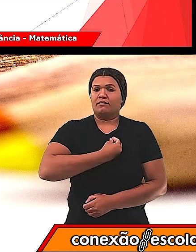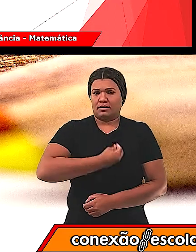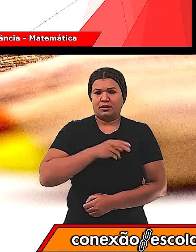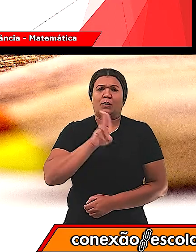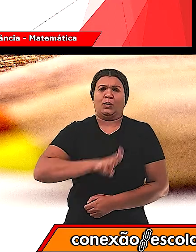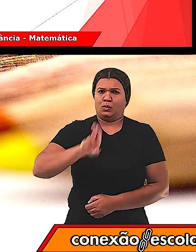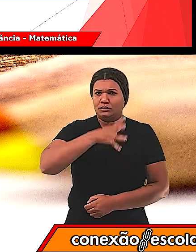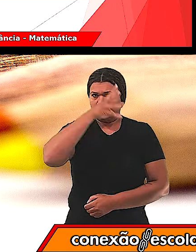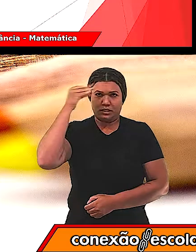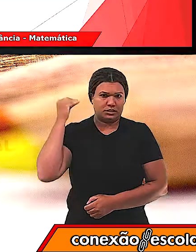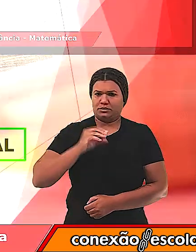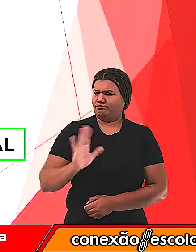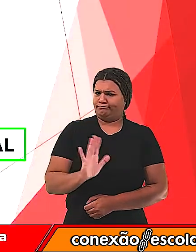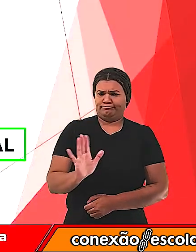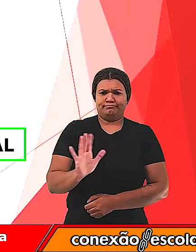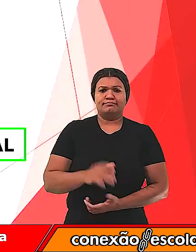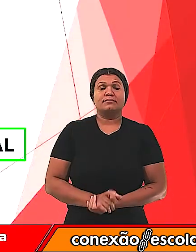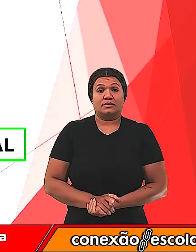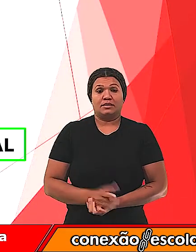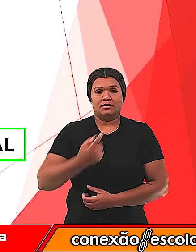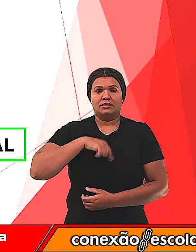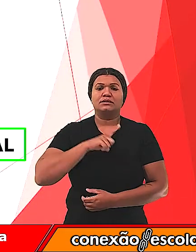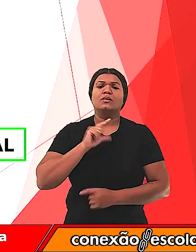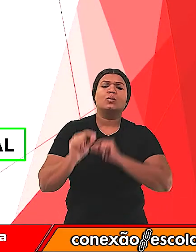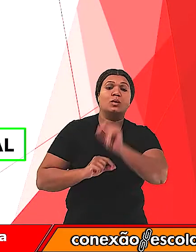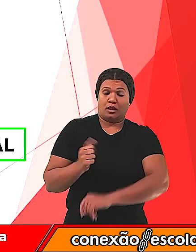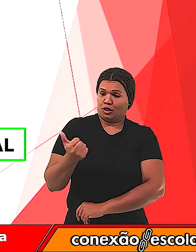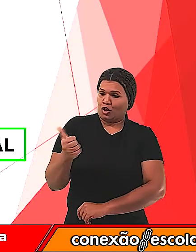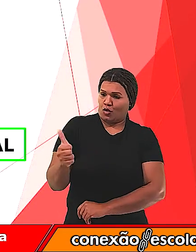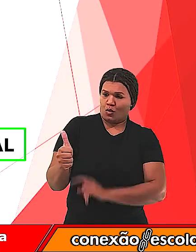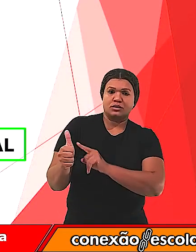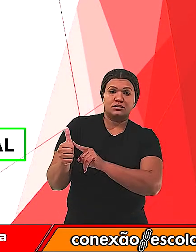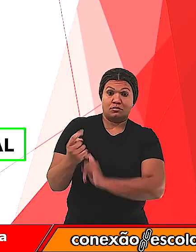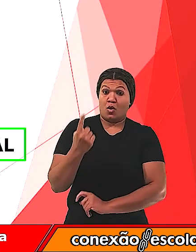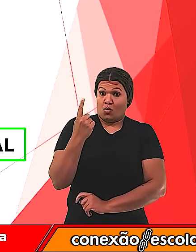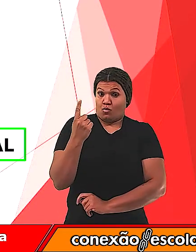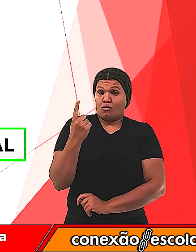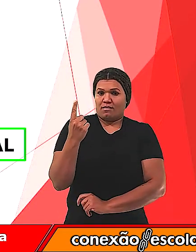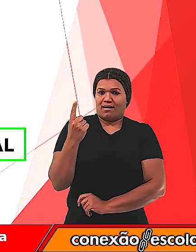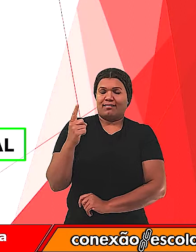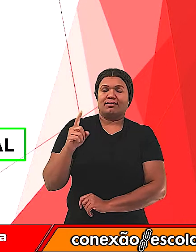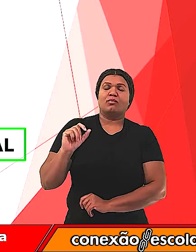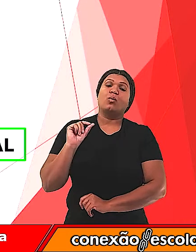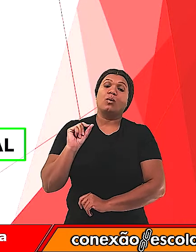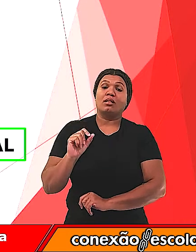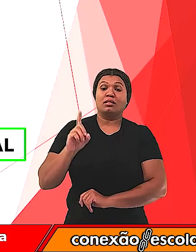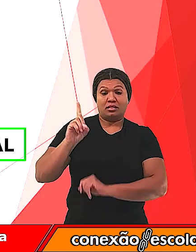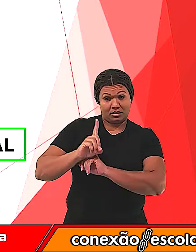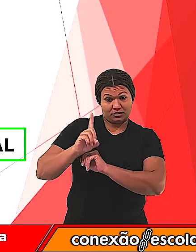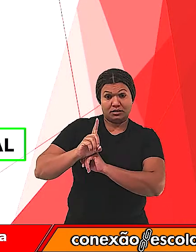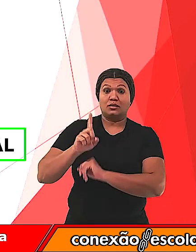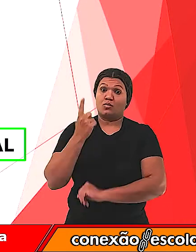disso. Então, nós temos para o número 11, uma dezena e uma unidade,